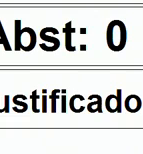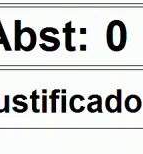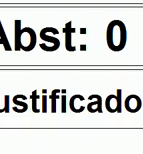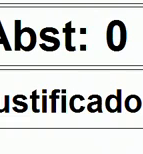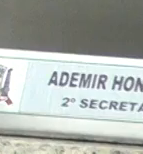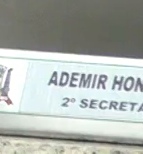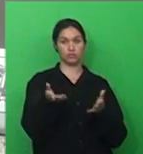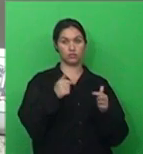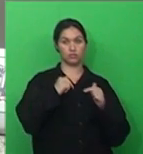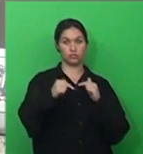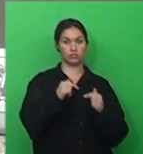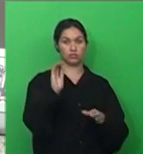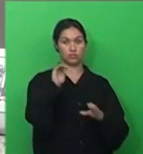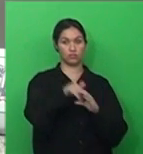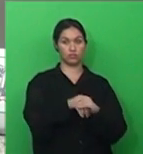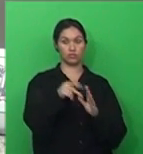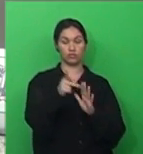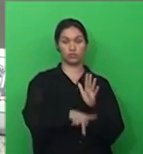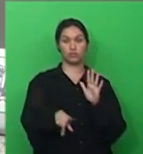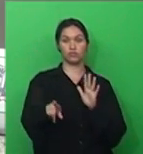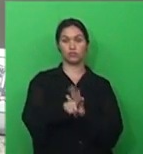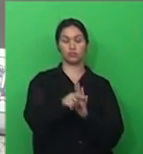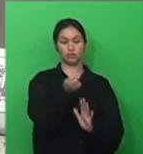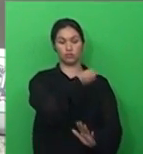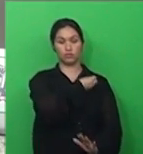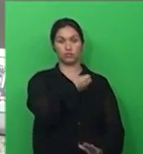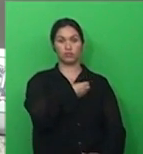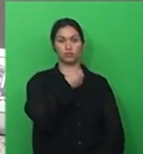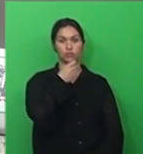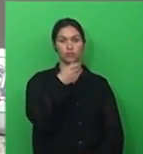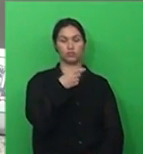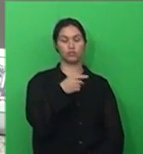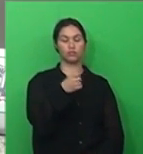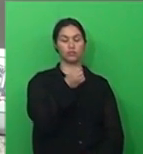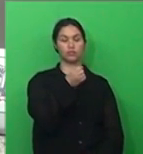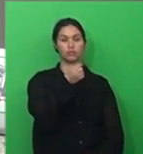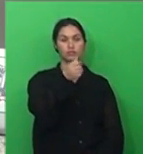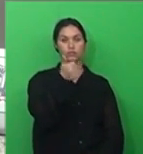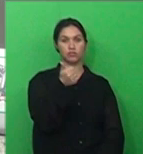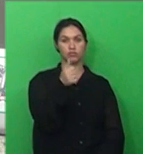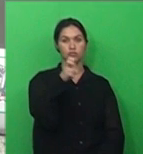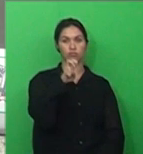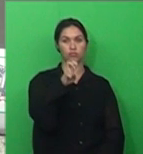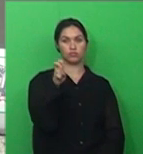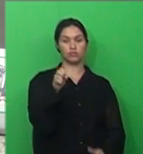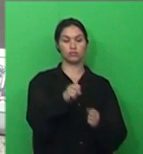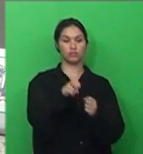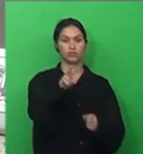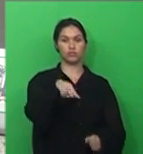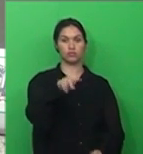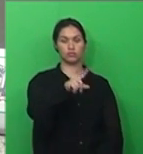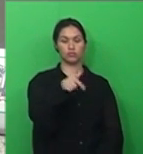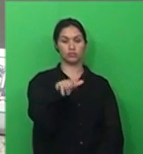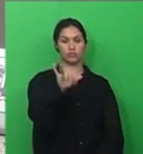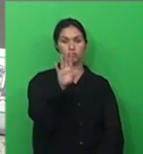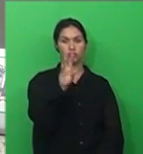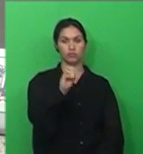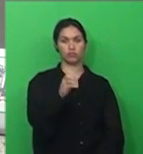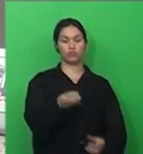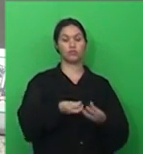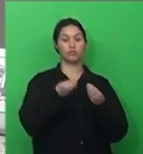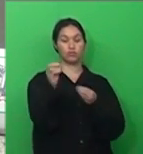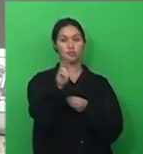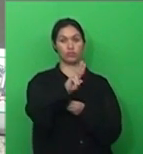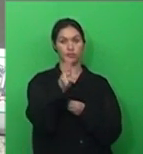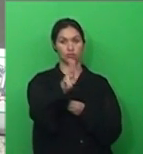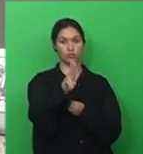Em única discussão e votação, projeto de lei número PL 155/17, de autoria do vereador Zairo Casagrande, que